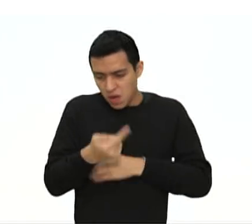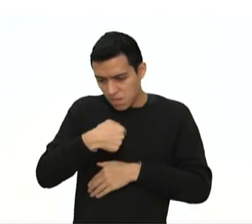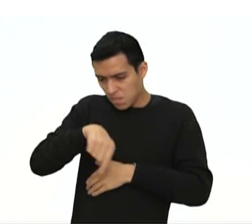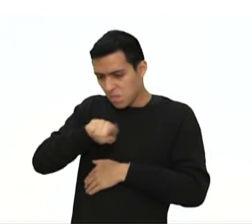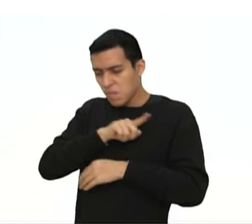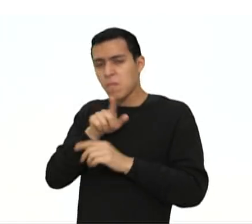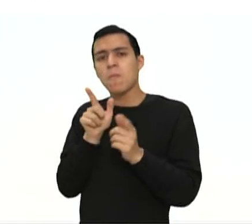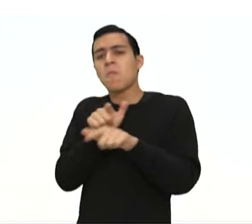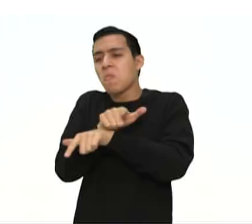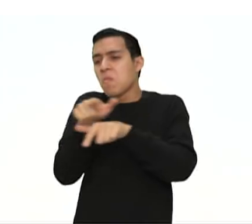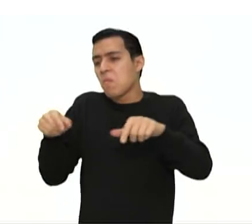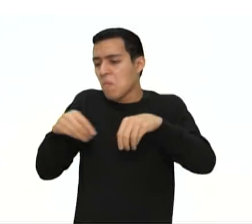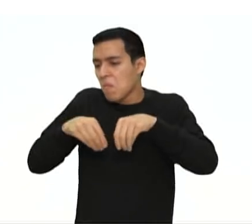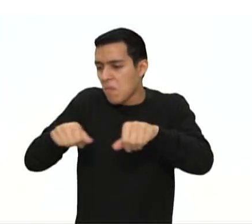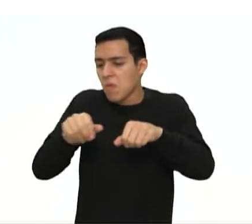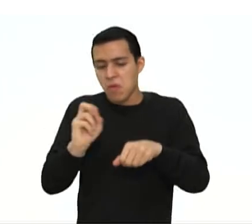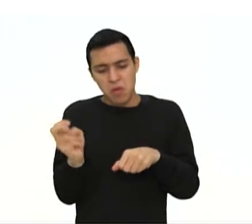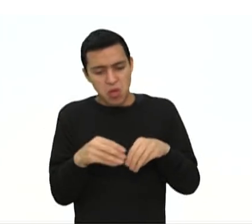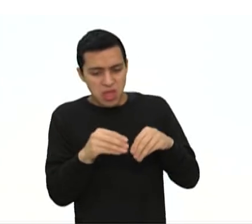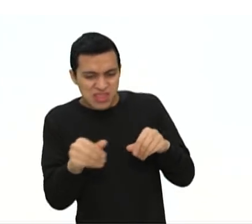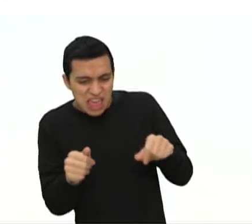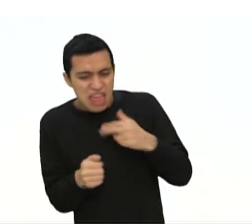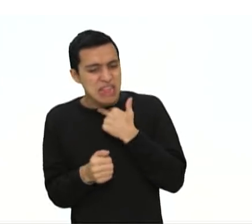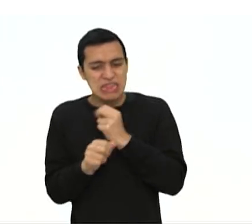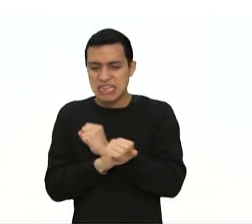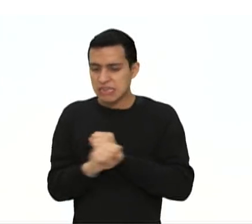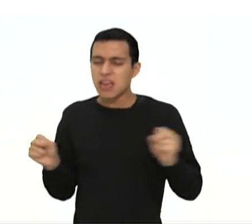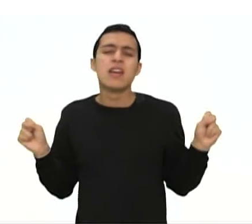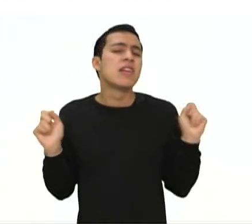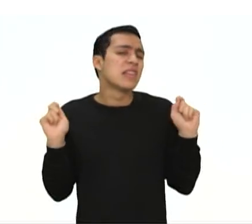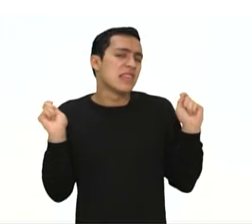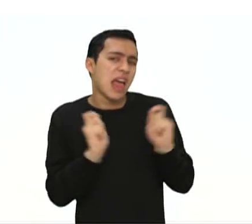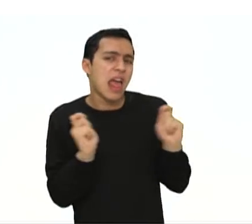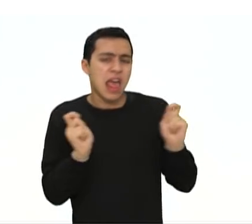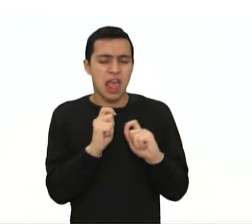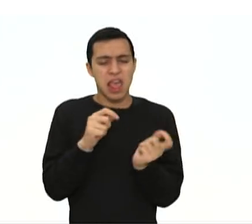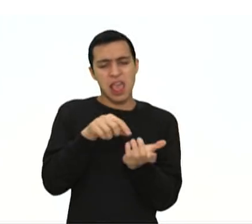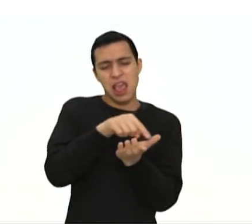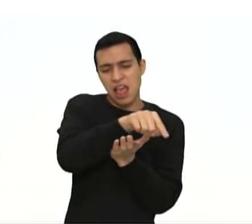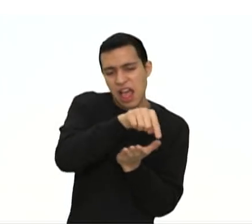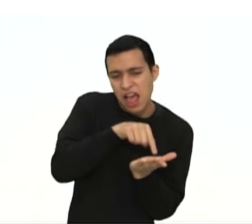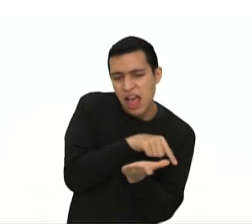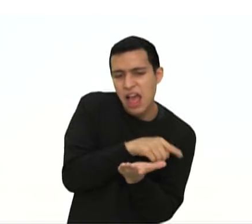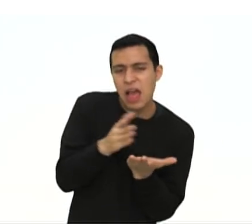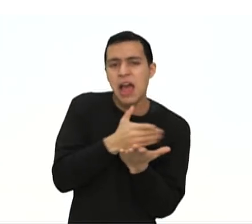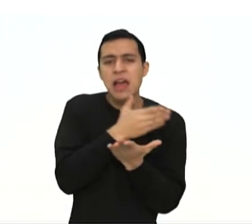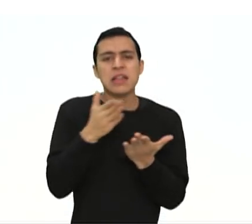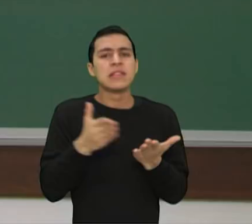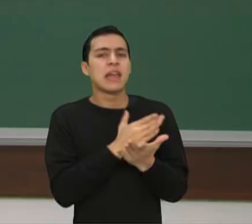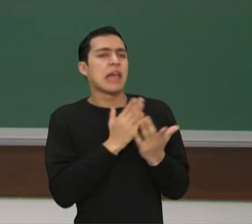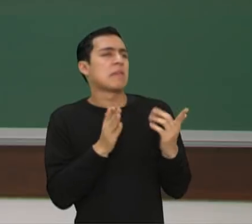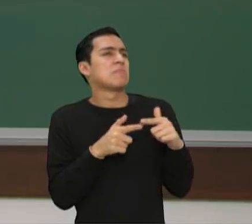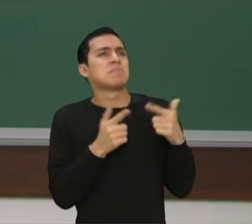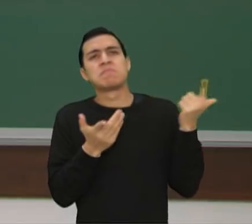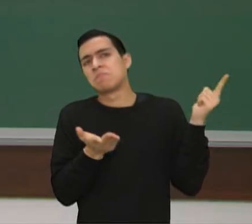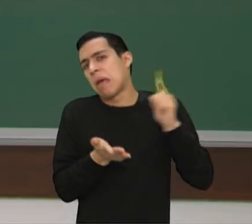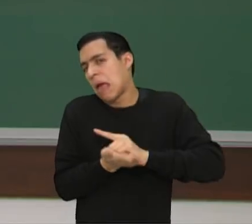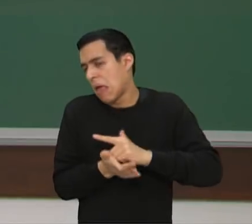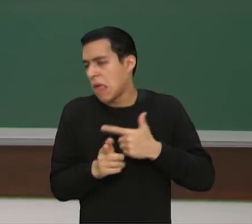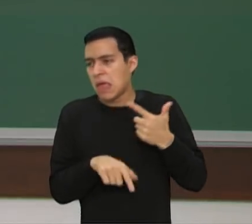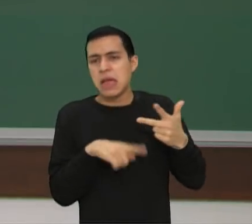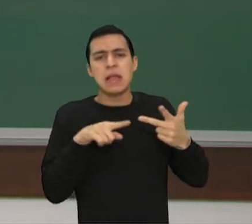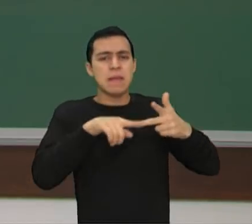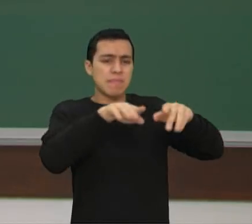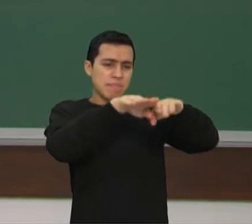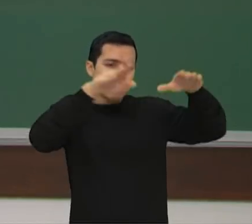tivermos uma areia ou uma terra, a gente não pode jogar. Então, a gente pode fazer no caderno, a gente pode fazer numa folha, a gente pode fazer numa mesa,